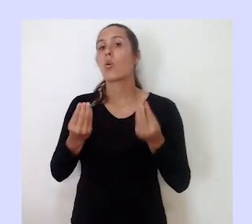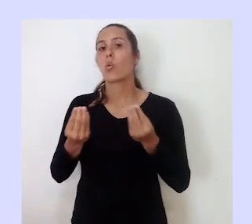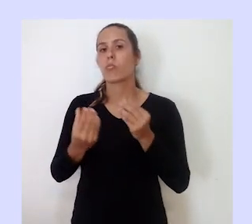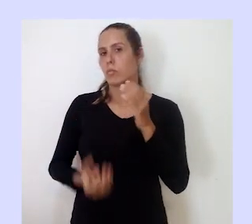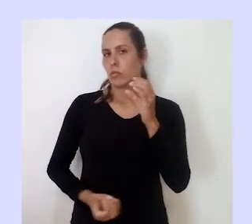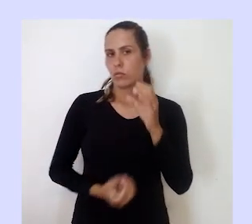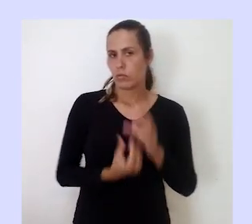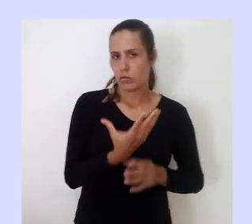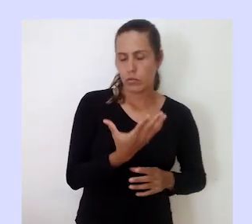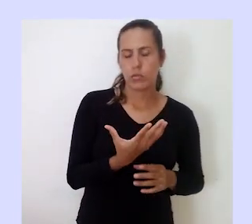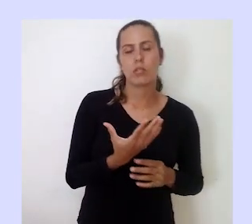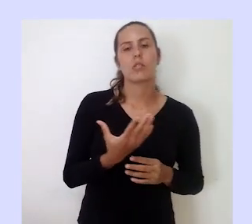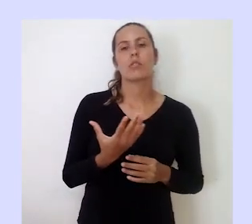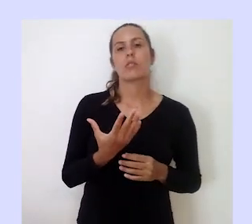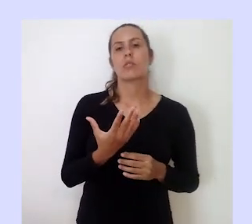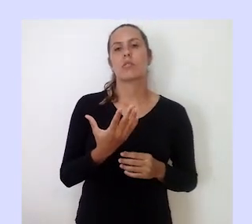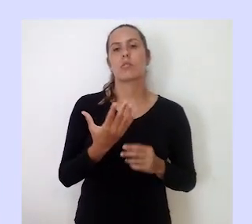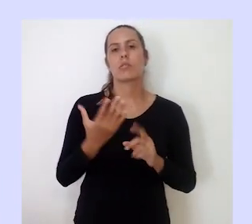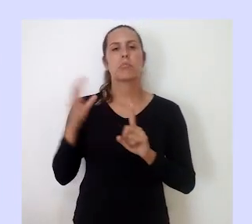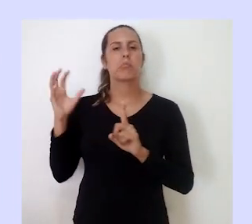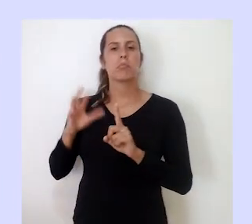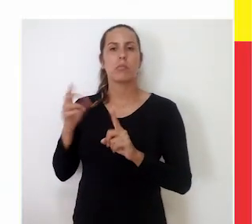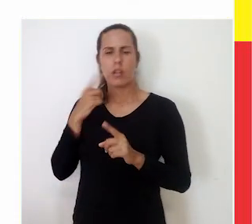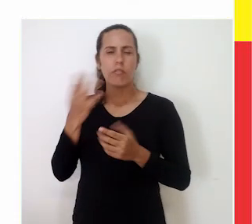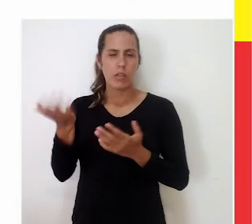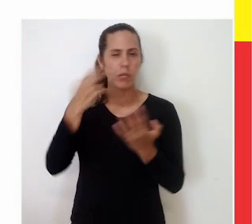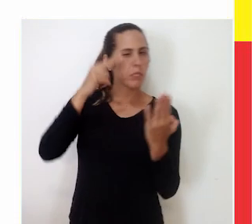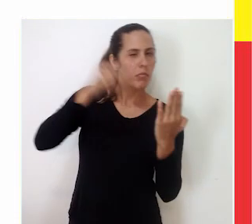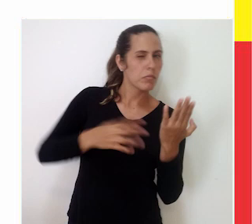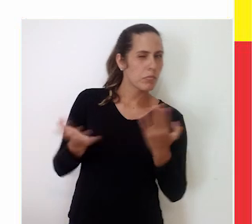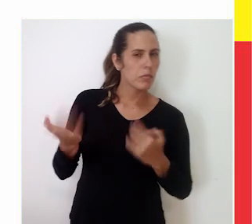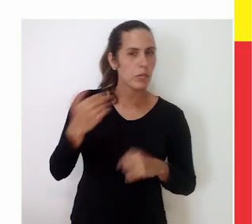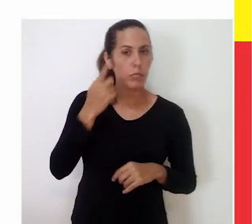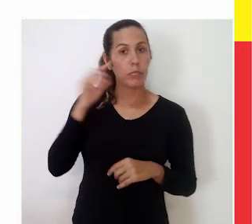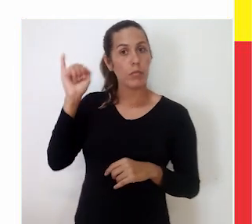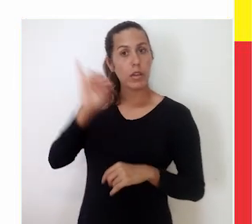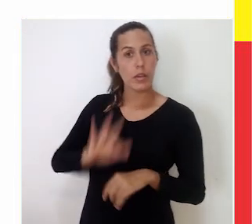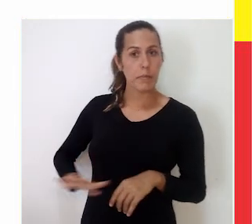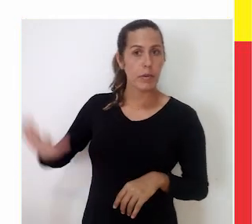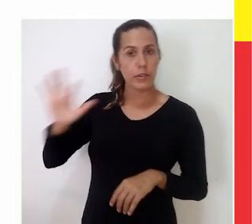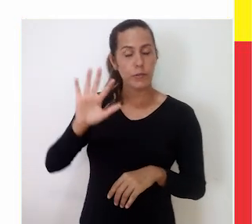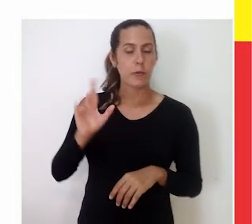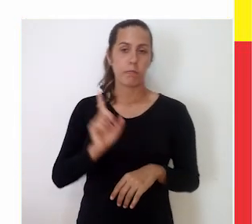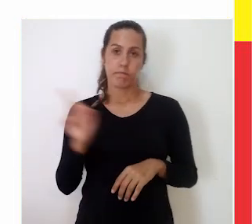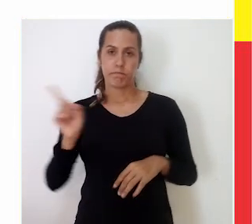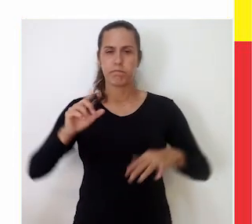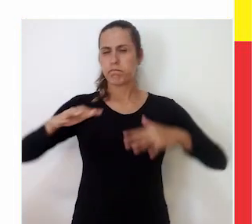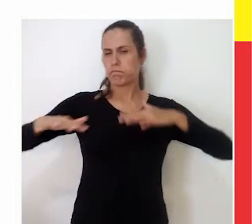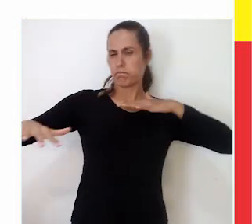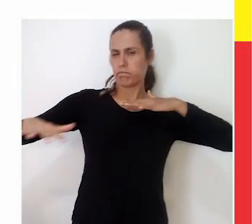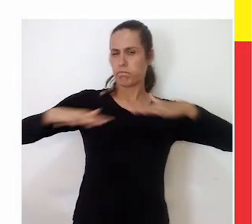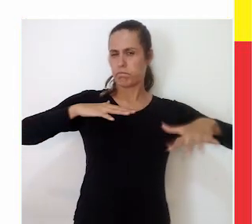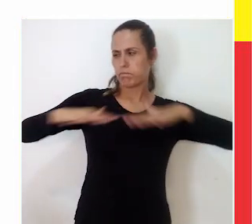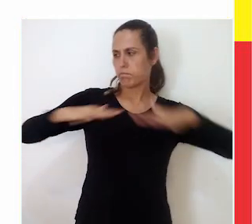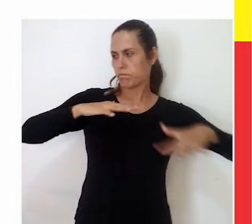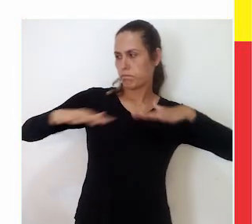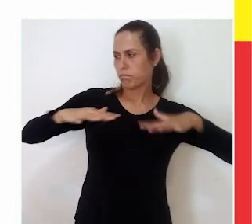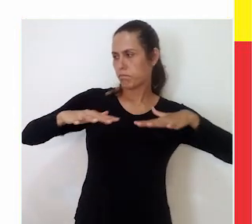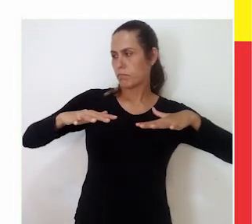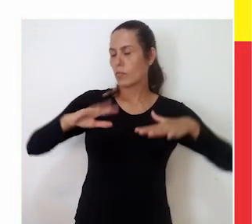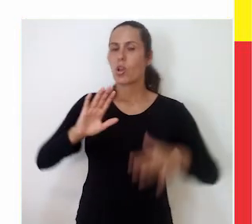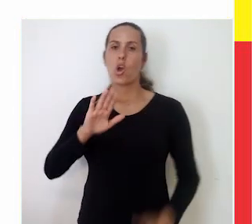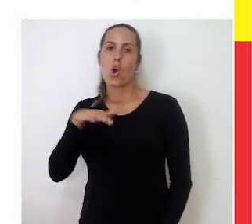provoca? A causa dos terremotos. Vamos ler comigo? Olha a imagem. Terremoto ou